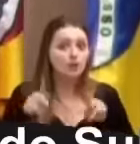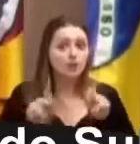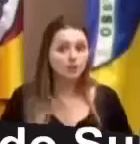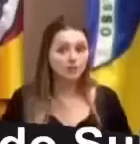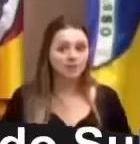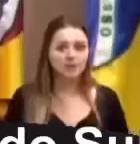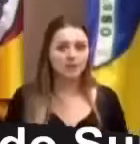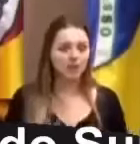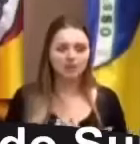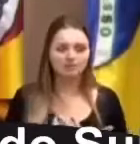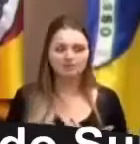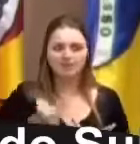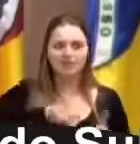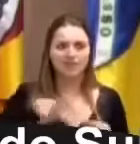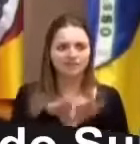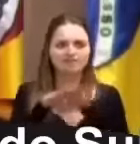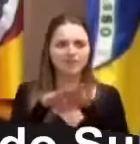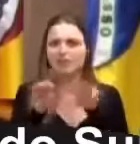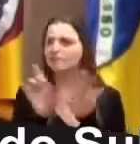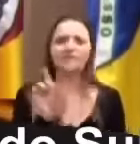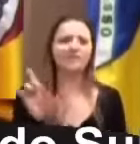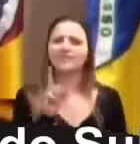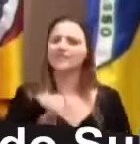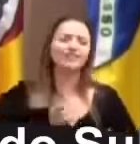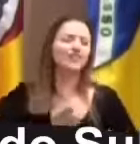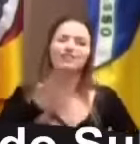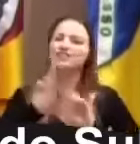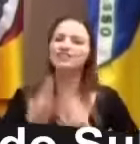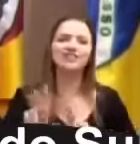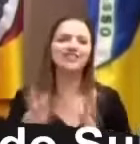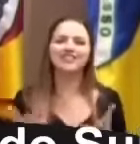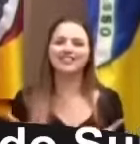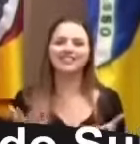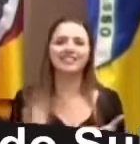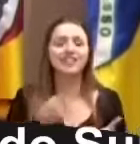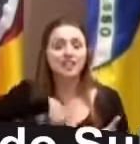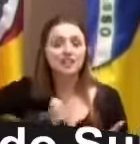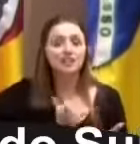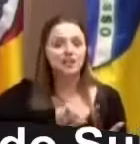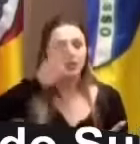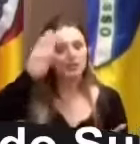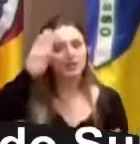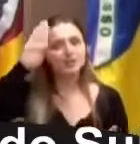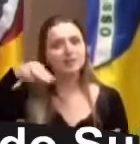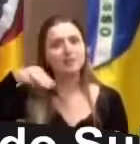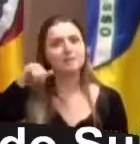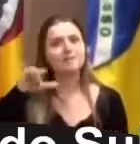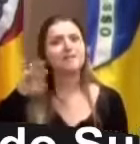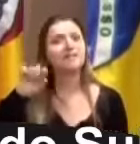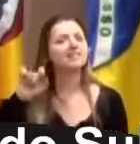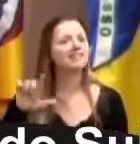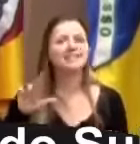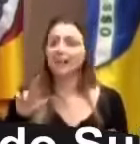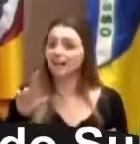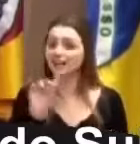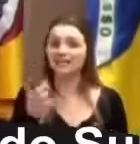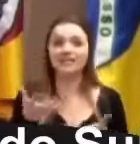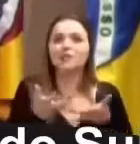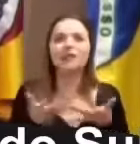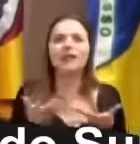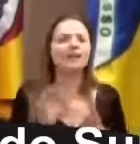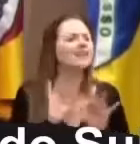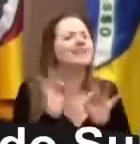entende que nós somos iguais, não, nós somos diferentes. Nós somos aqueles militares que não querem nada